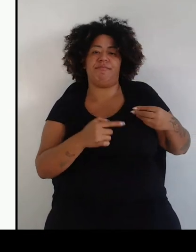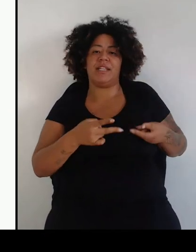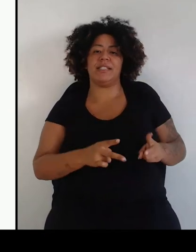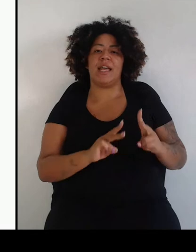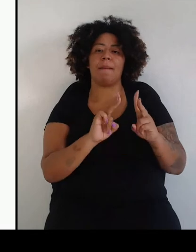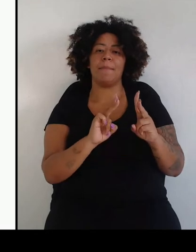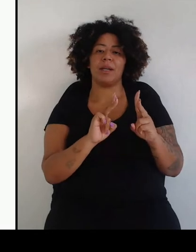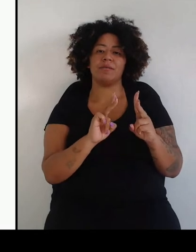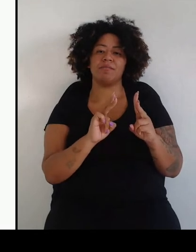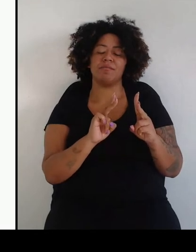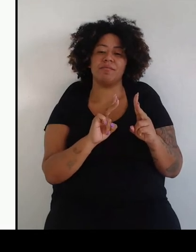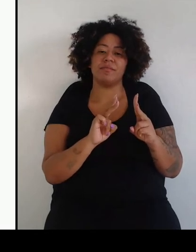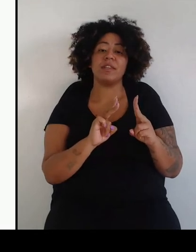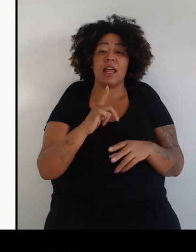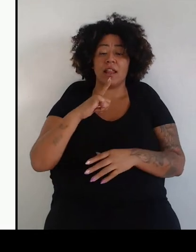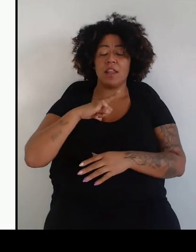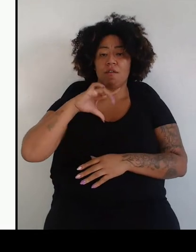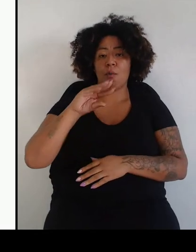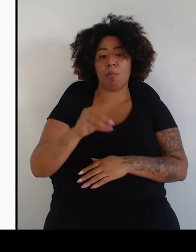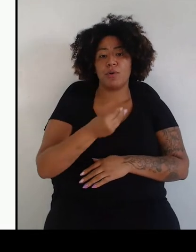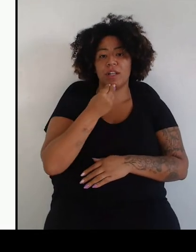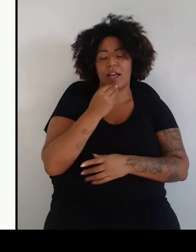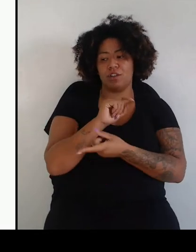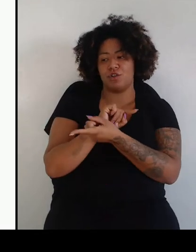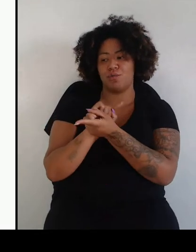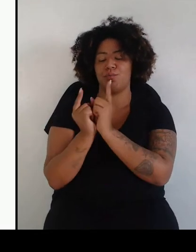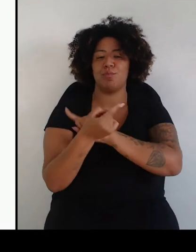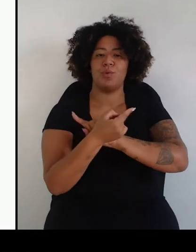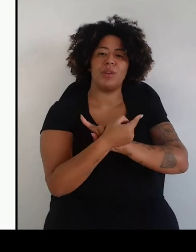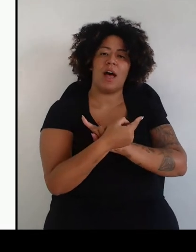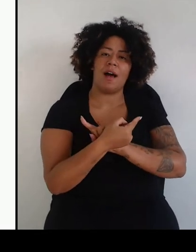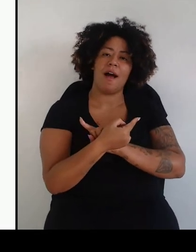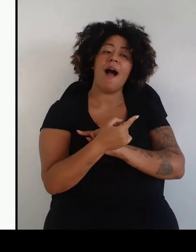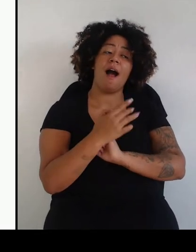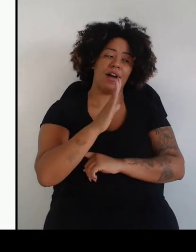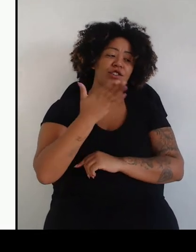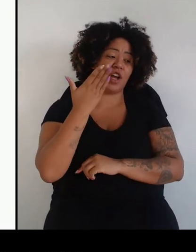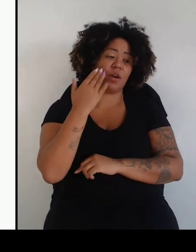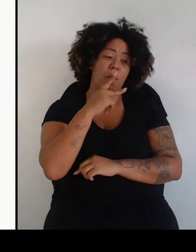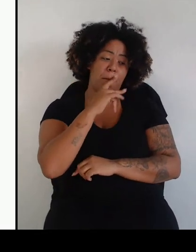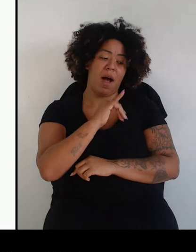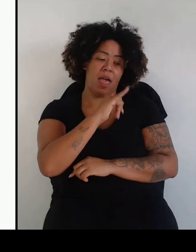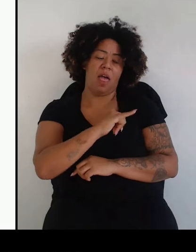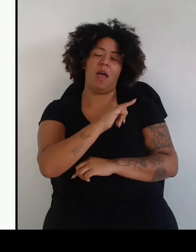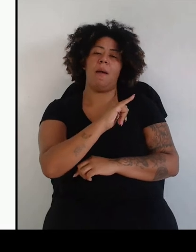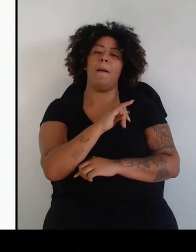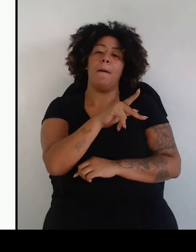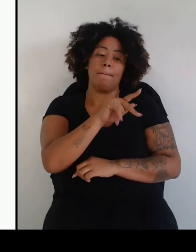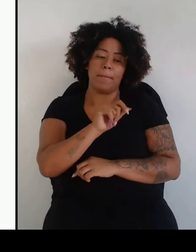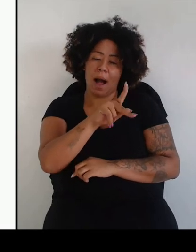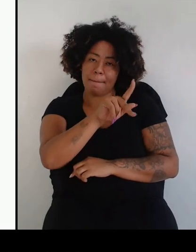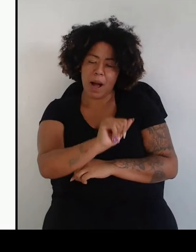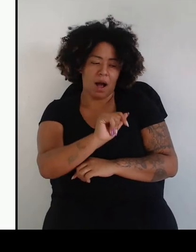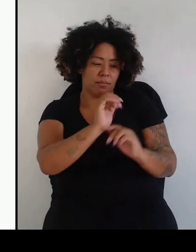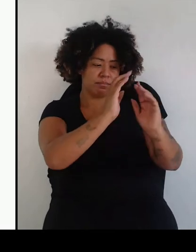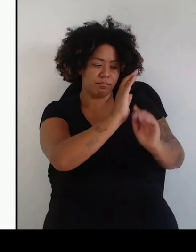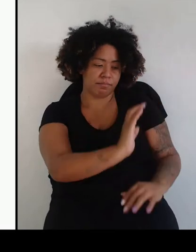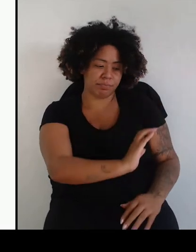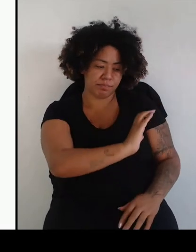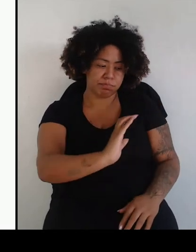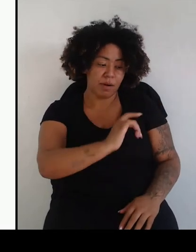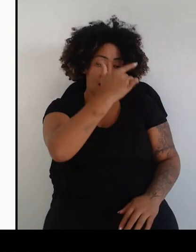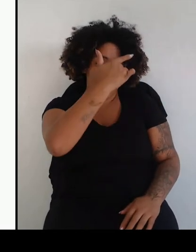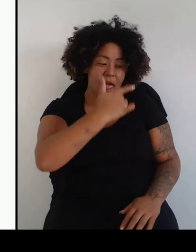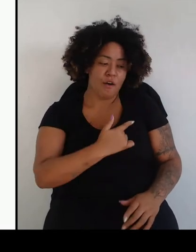a oportunidade de reverter essa dinâmica de poder em suas representações ele teve uma válvula de escape nesse sentido